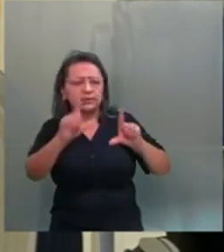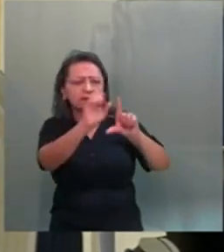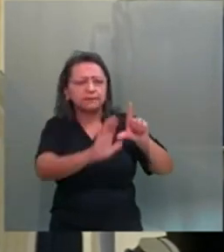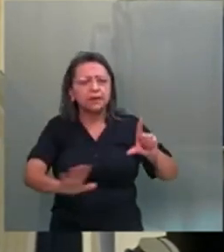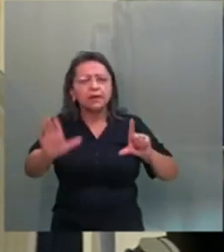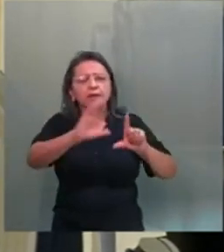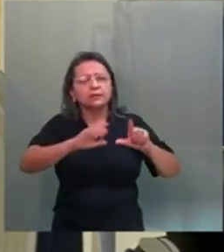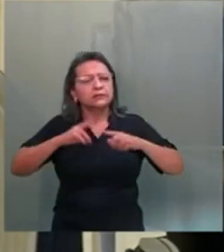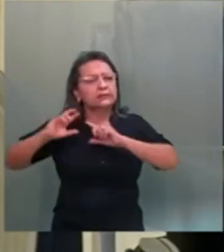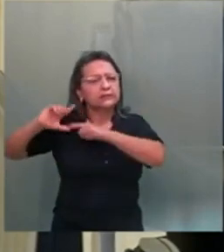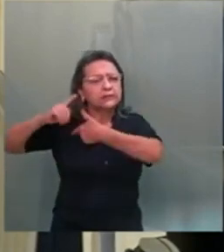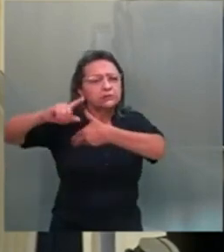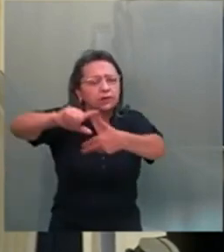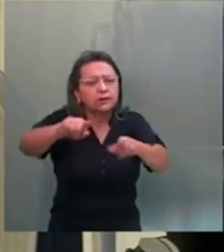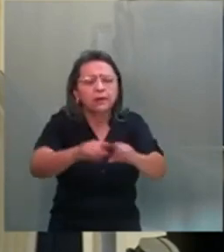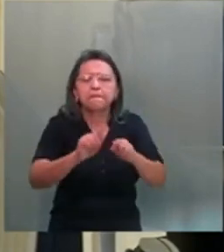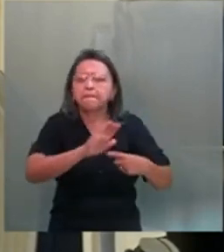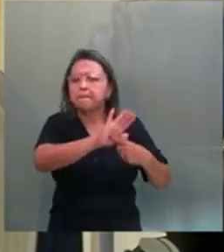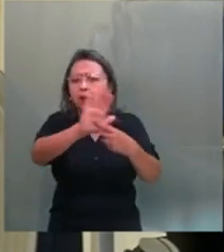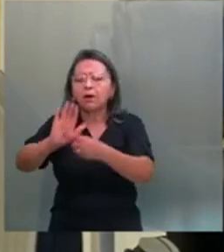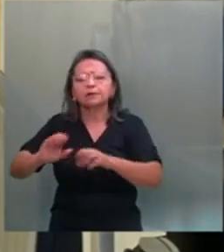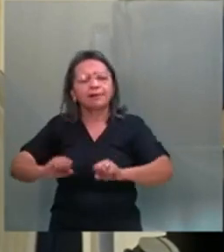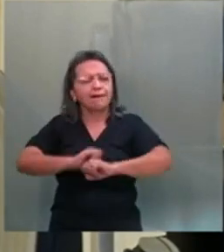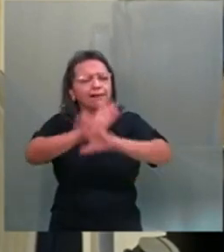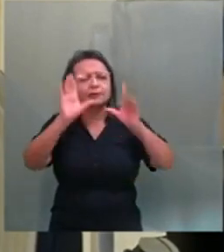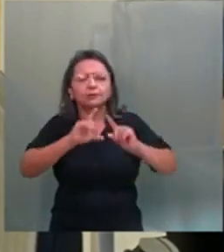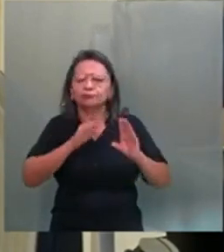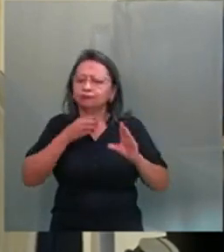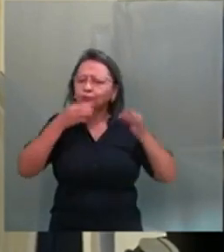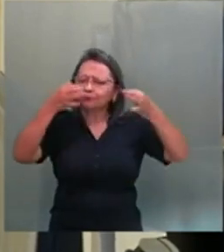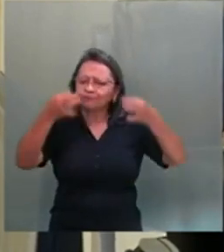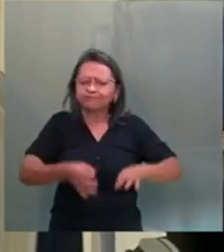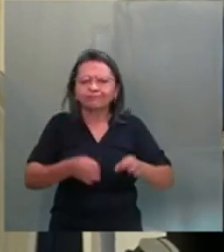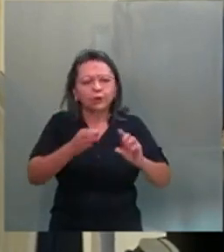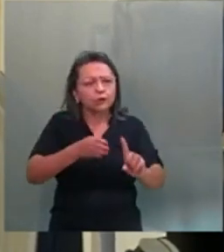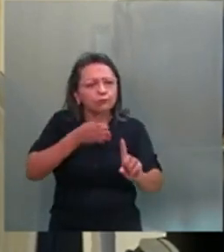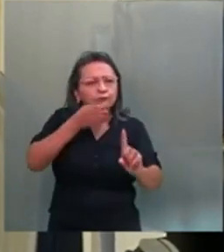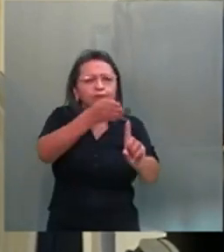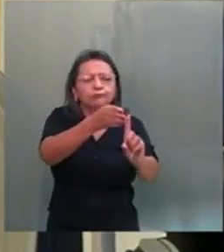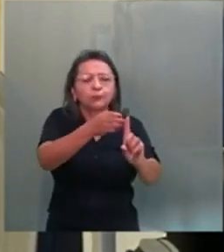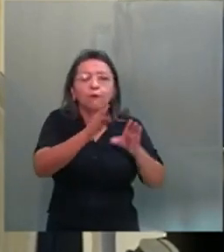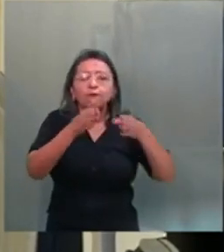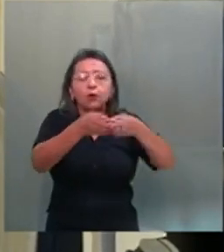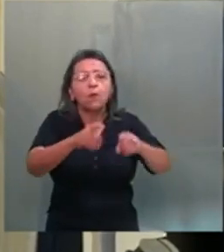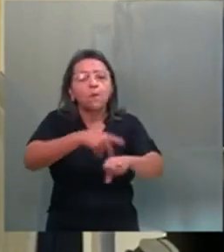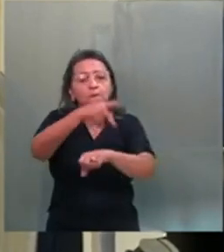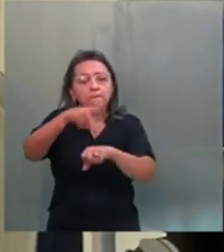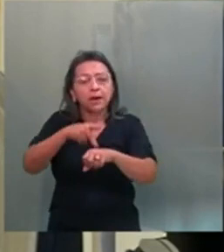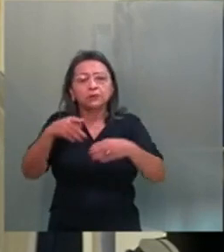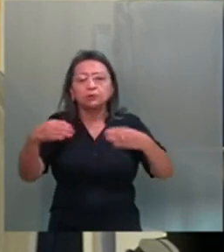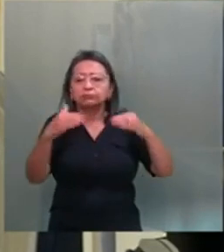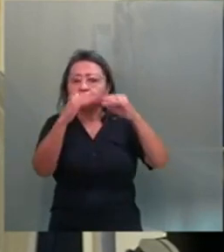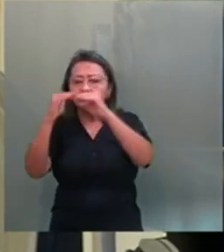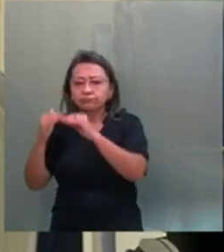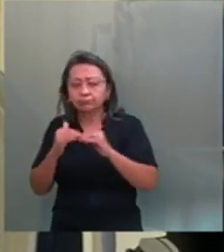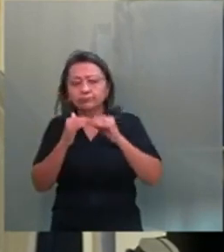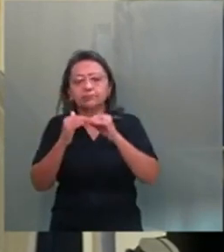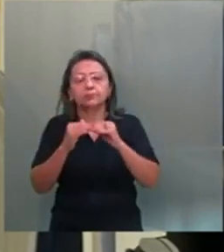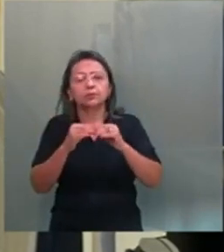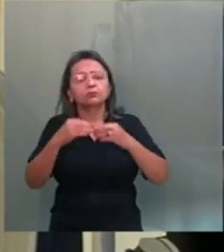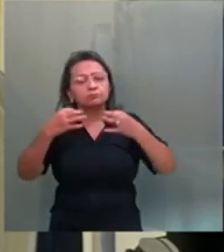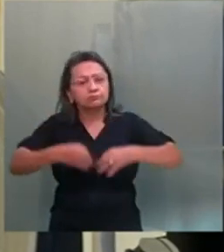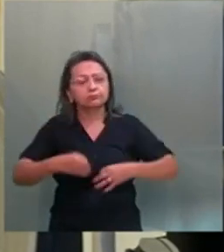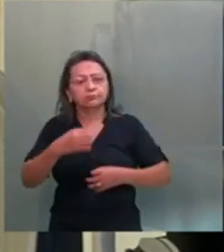nacionais mostra claramente que estão acertando na direção de um país com um senso e, principalmente, com um